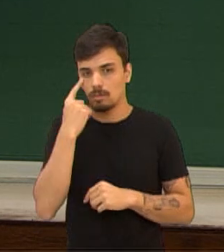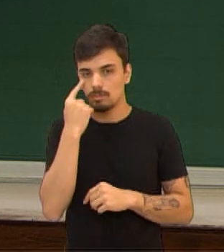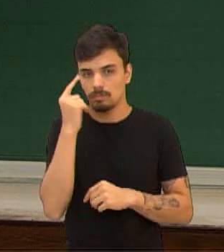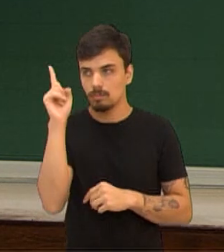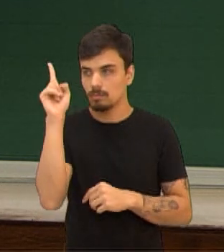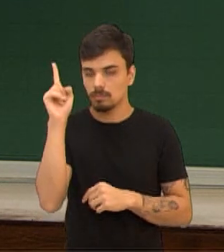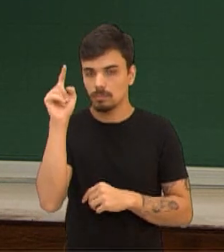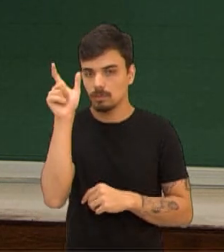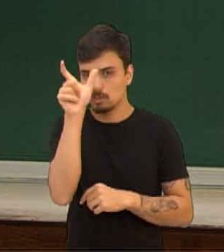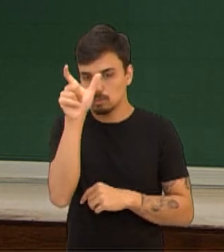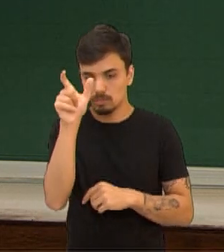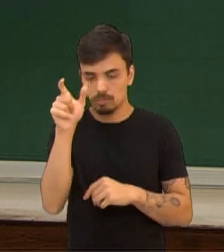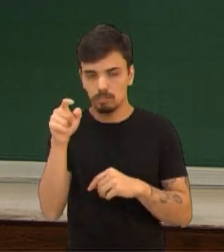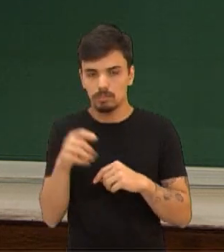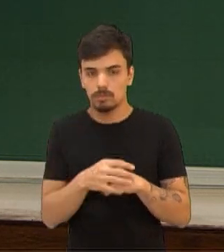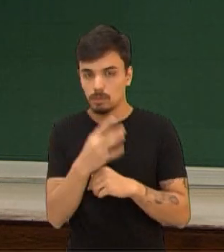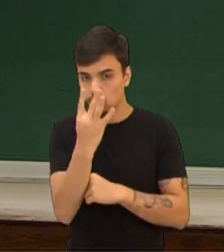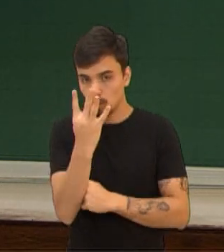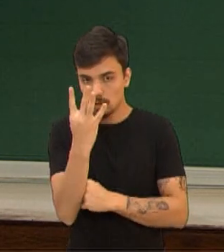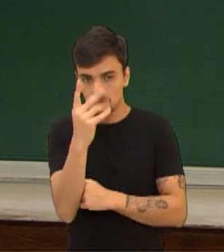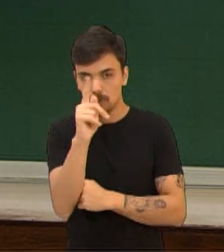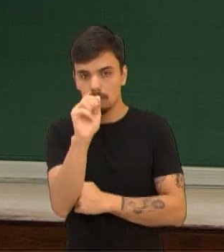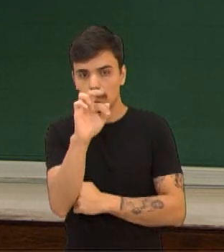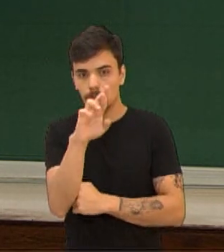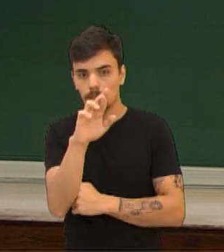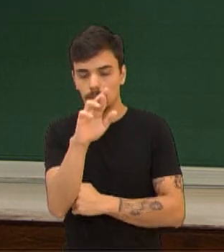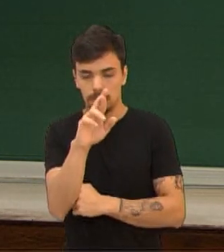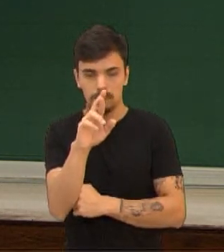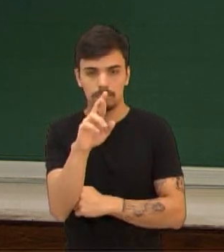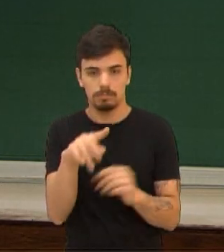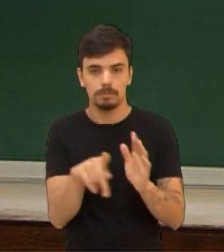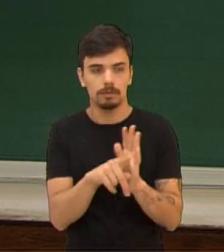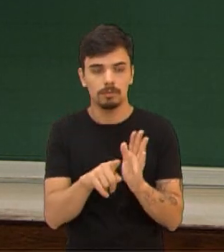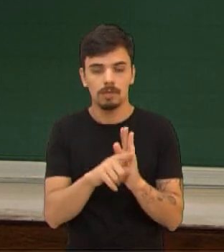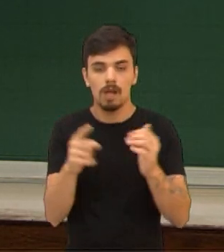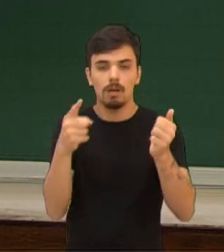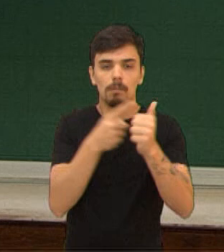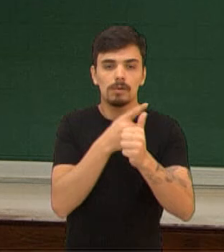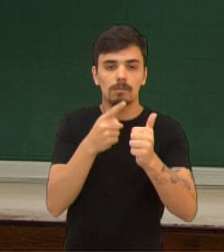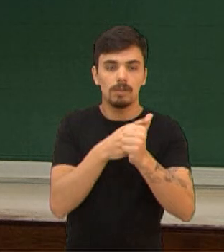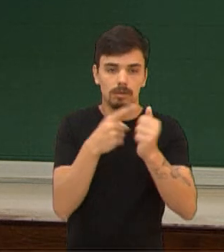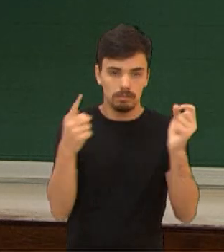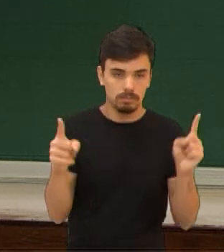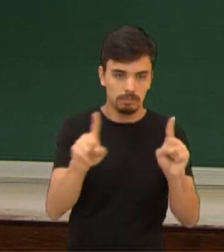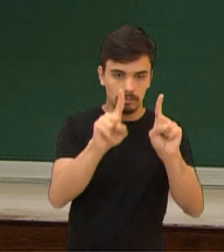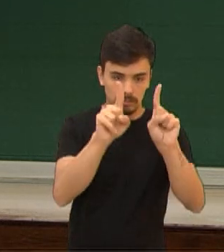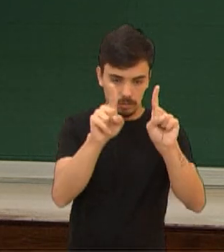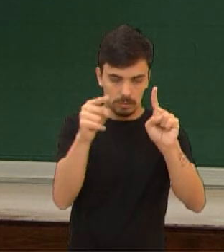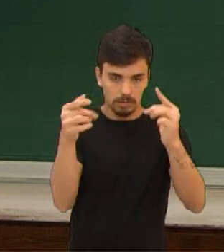pares, 3 pares, 4 pares. O primeiro par de pontos aqui,